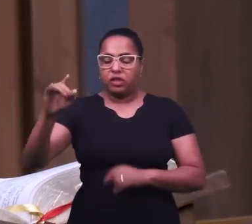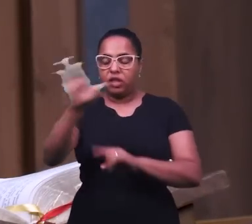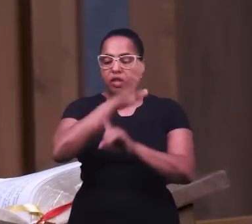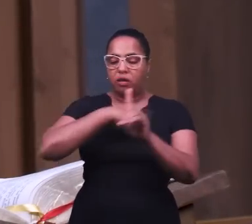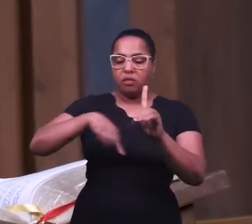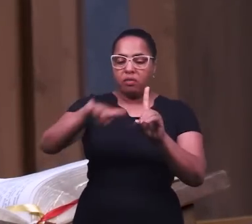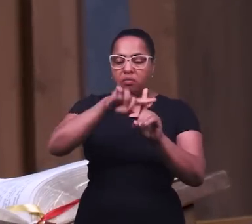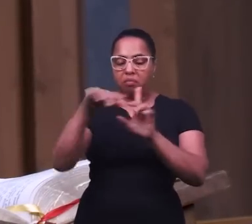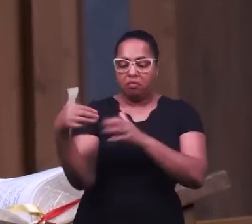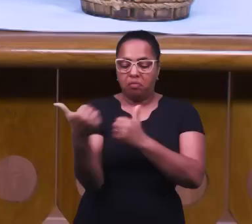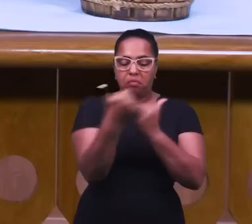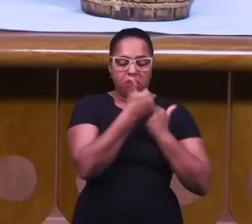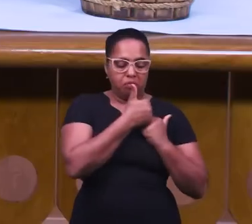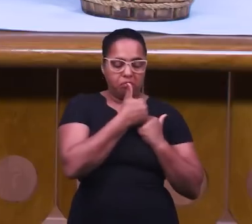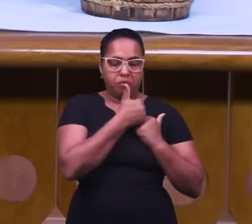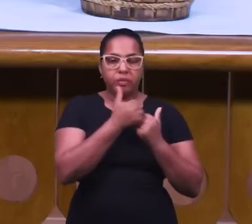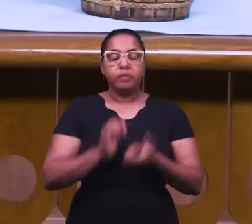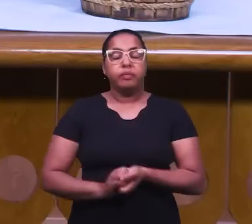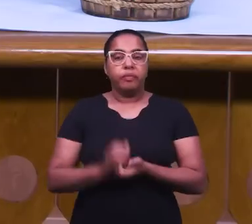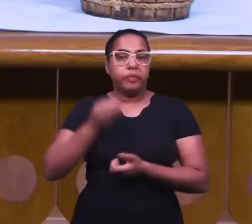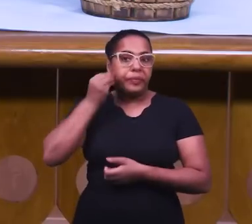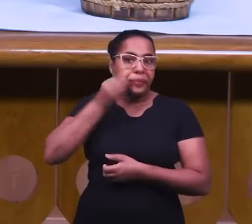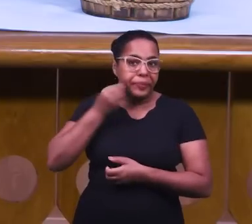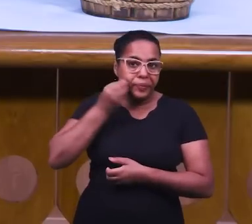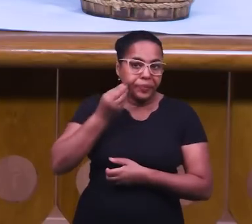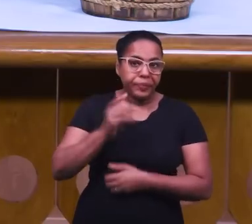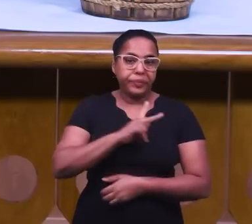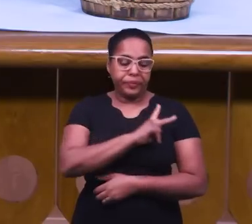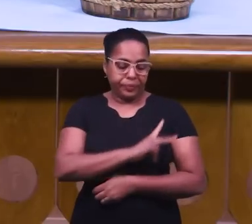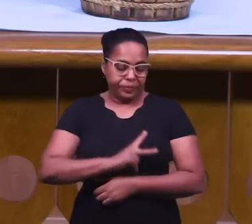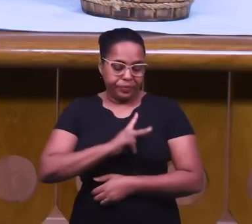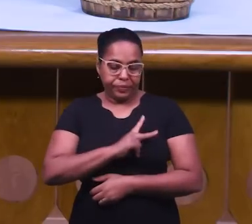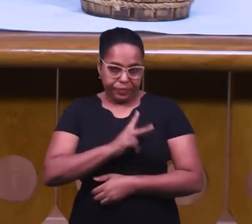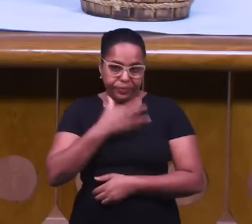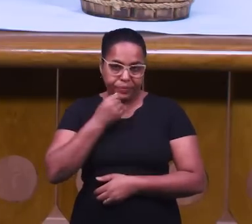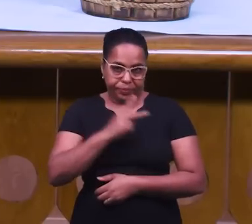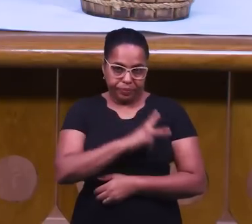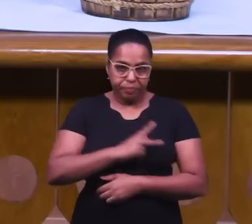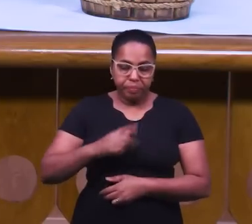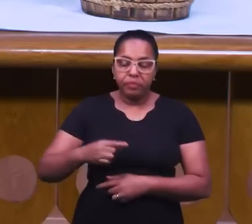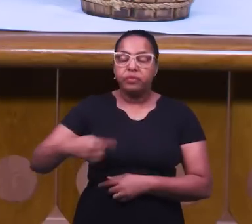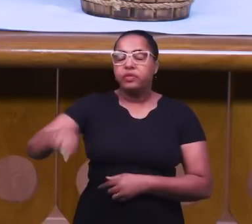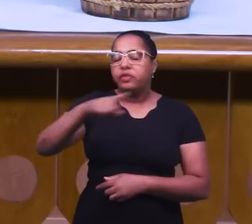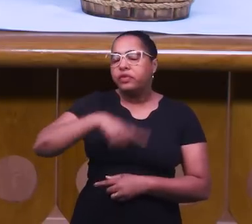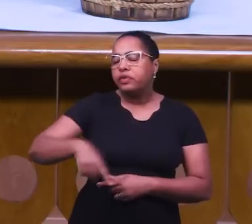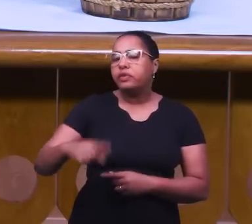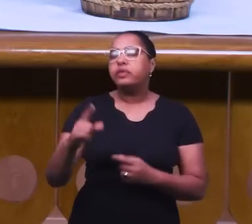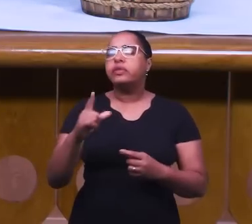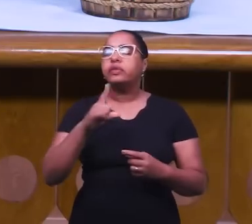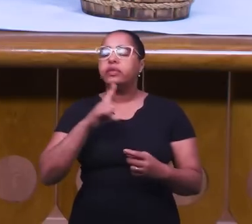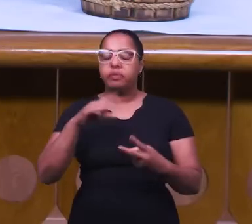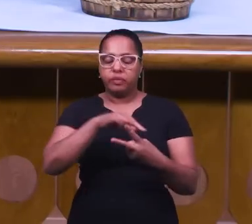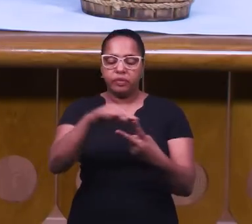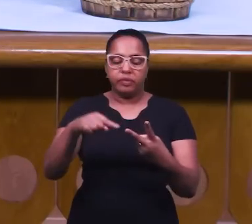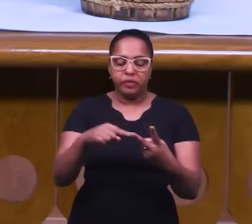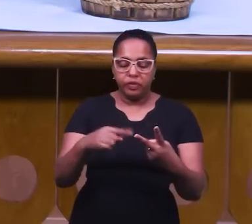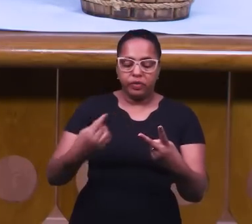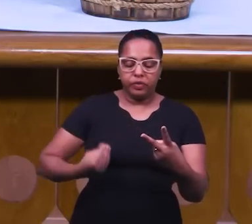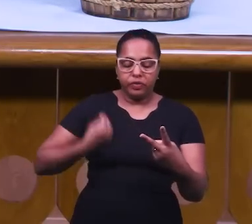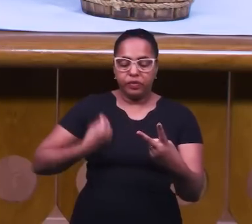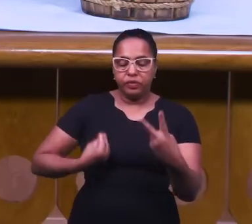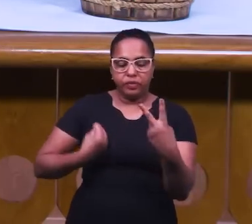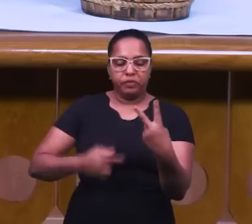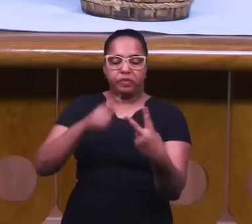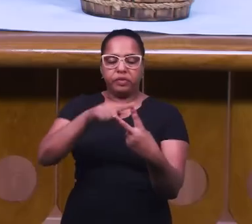se entregou por mim. Então, nesta experiência de Paulo, nós podemos entender uma coisa. Nós temos então duas vidas.